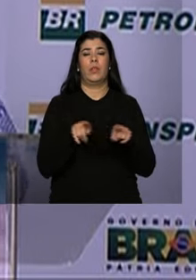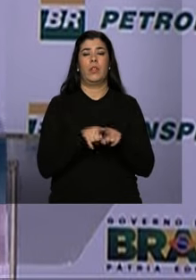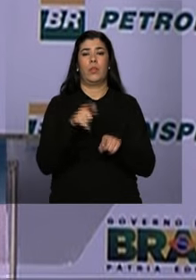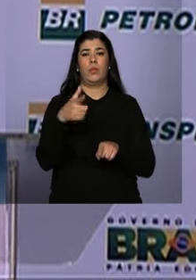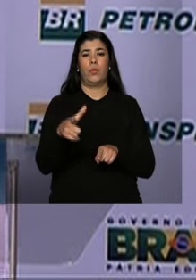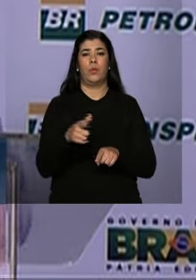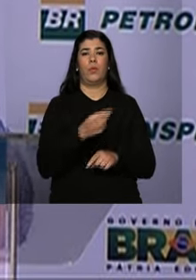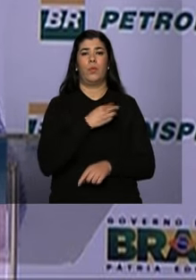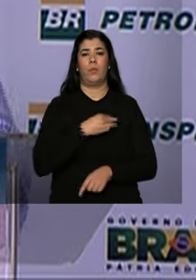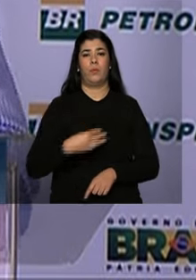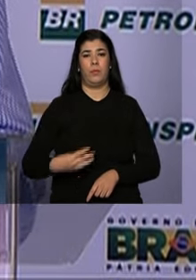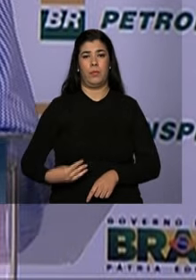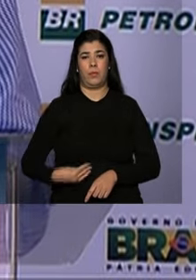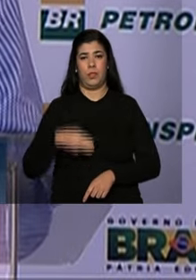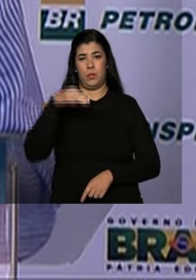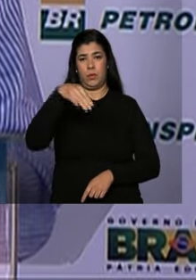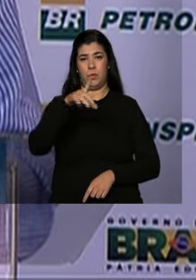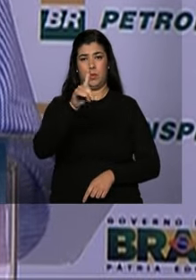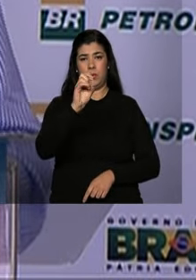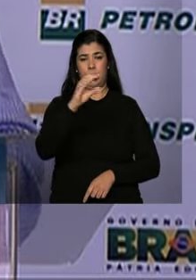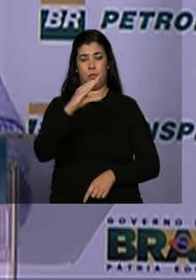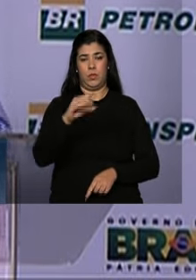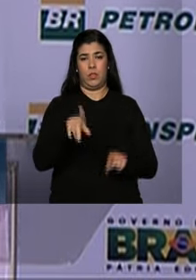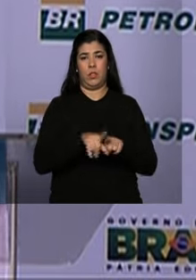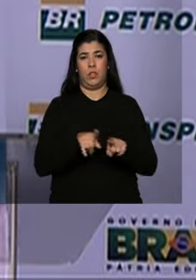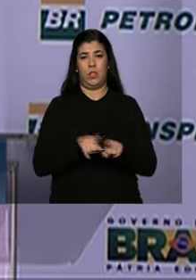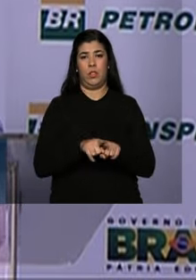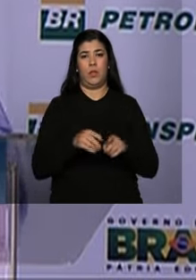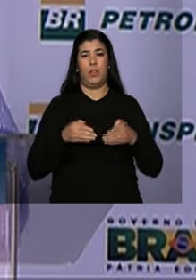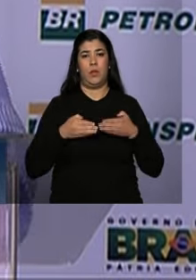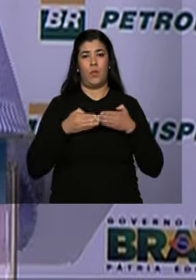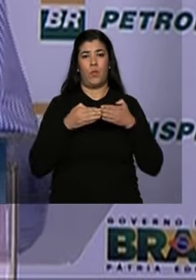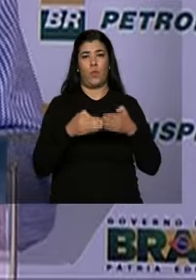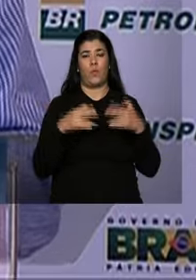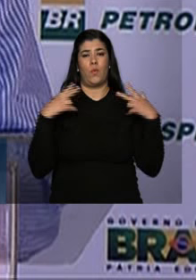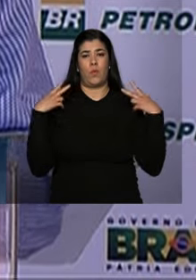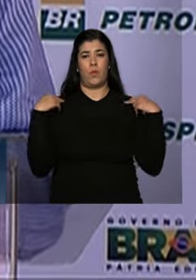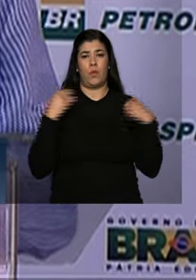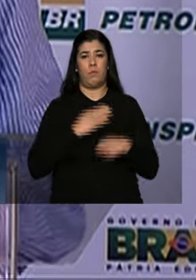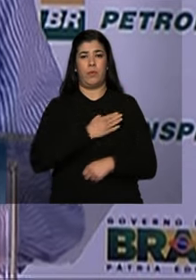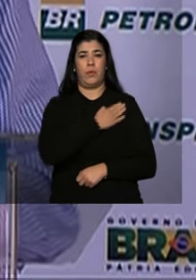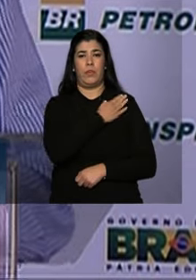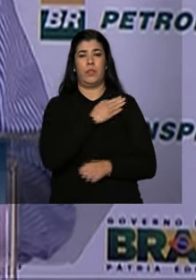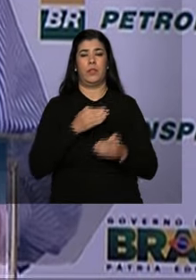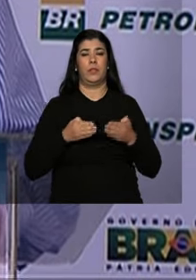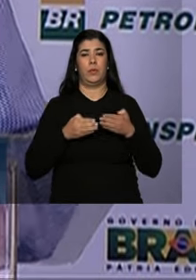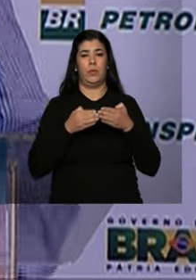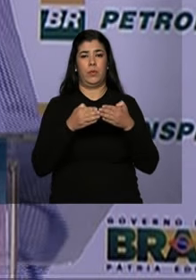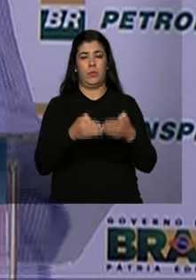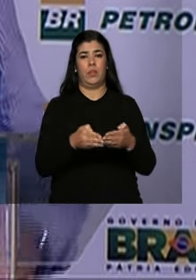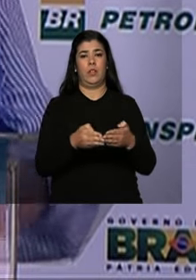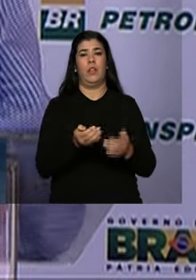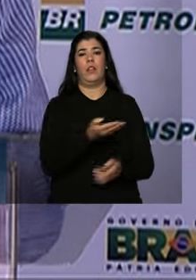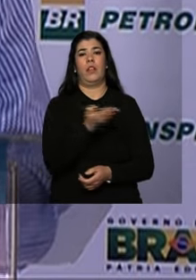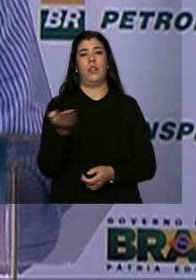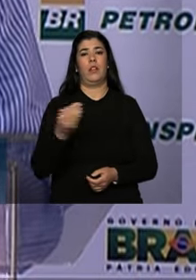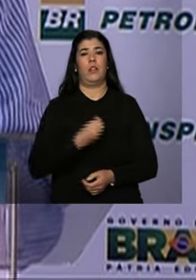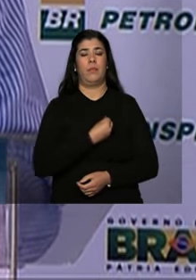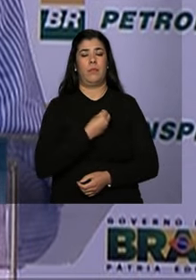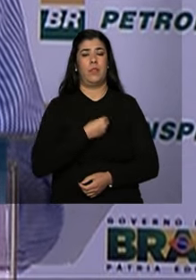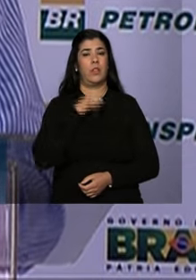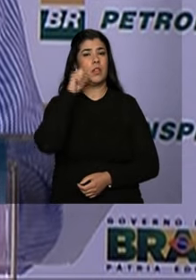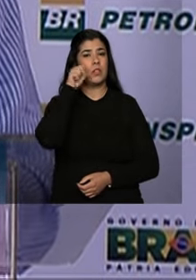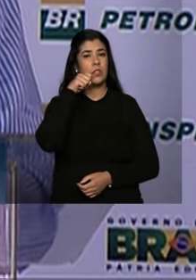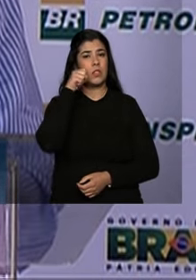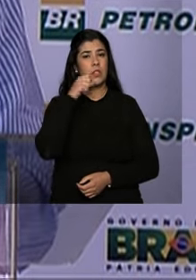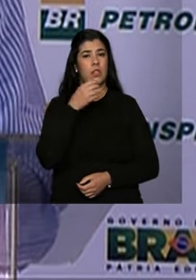de esquadra Eduardo Bacelar Leal Ferreira, comandante da nossa Marinha, os senadores Fernando Bezerra e Humberto